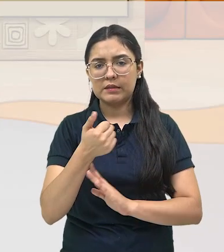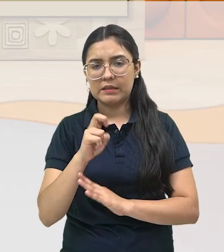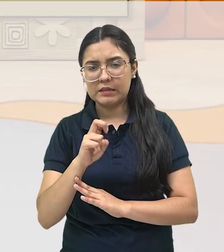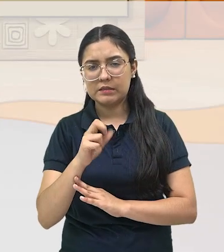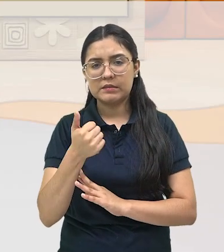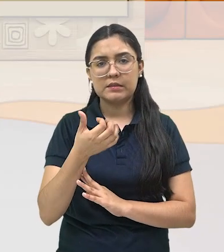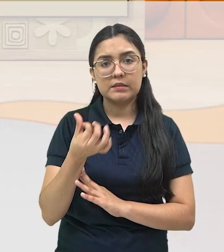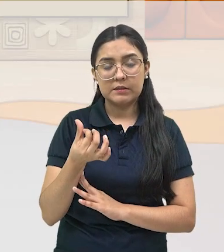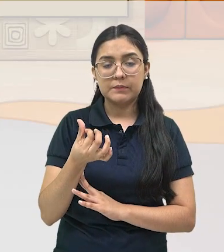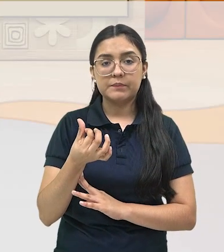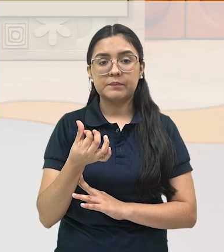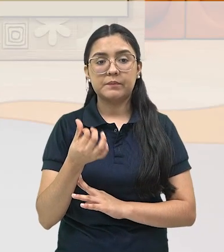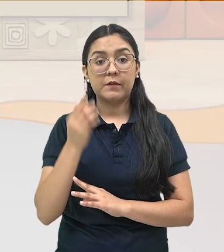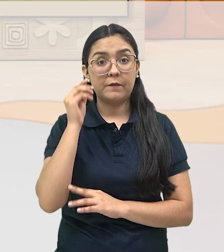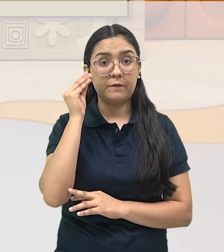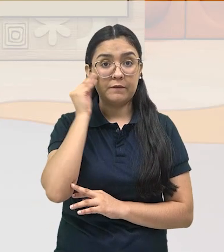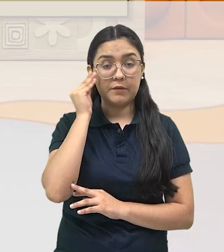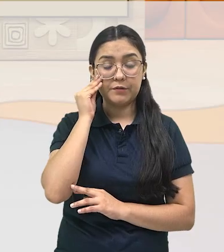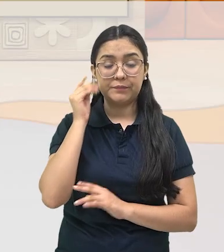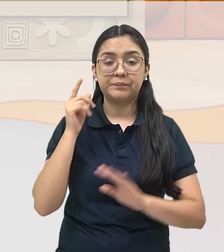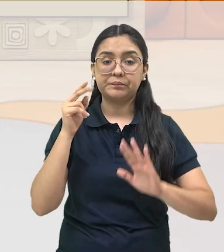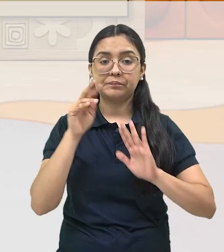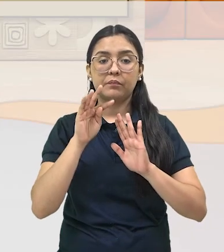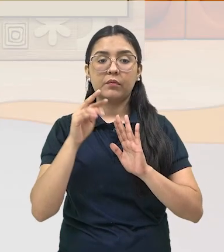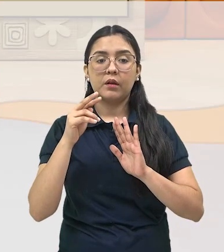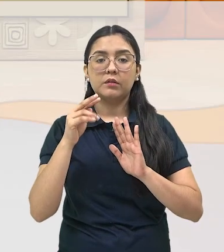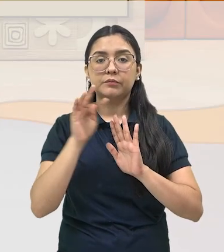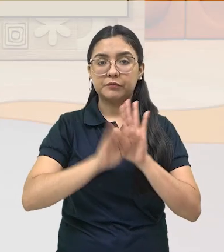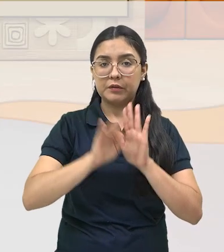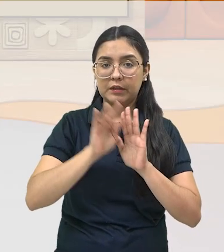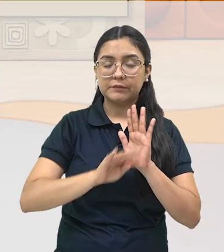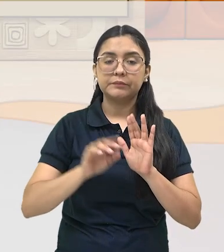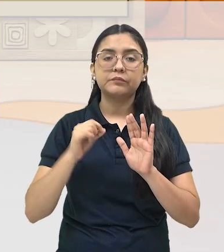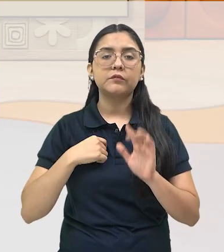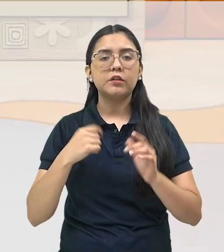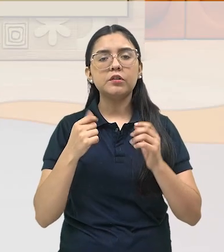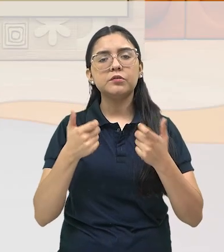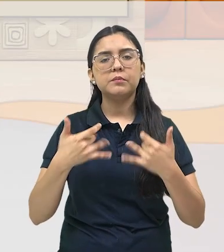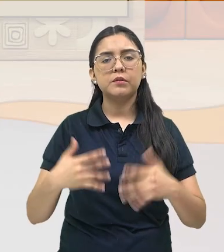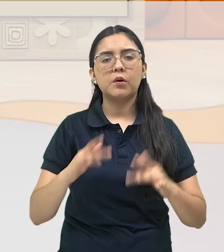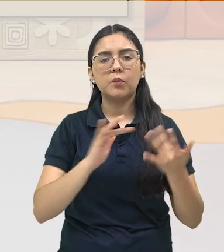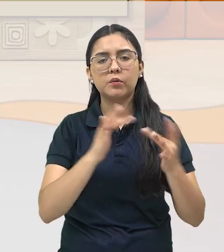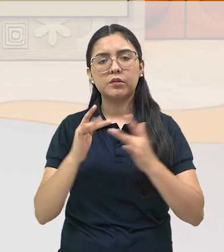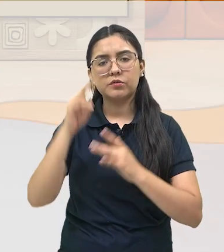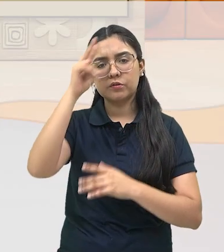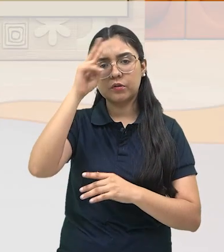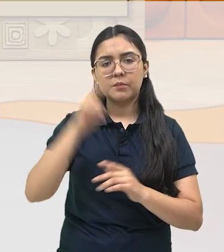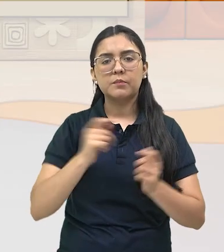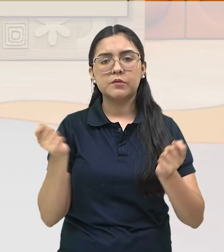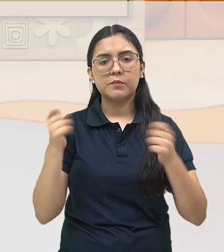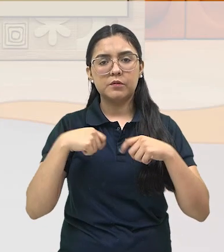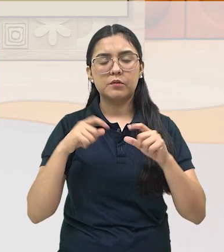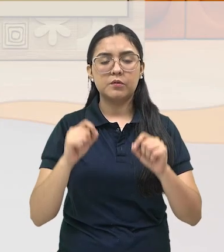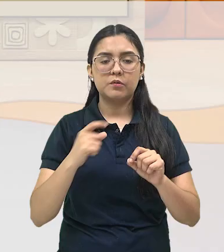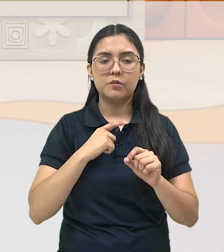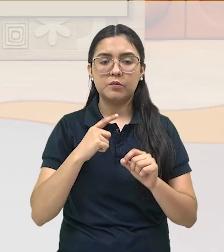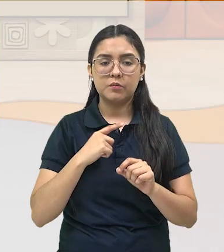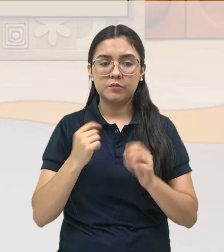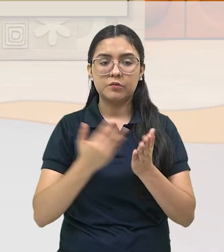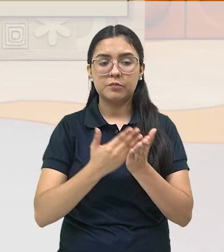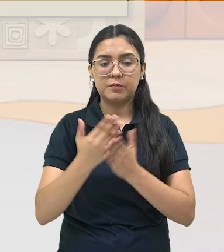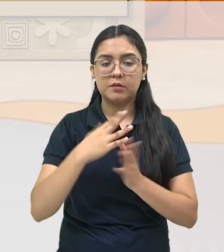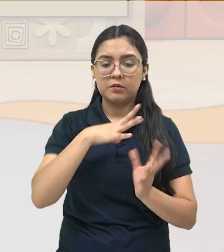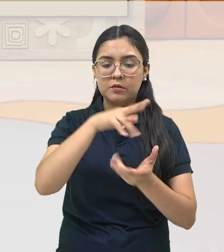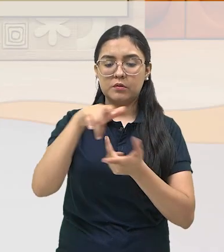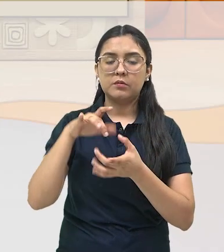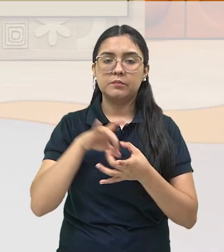século XVI. Acompanhe comigo um pouco mais sobre esse contexto histórico que possibilitou não só o aparecimento da globalização, mas